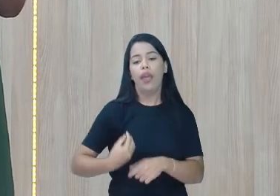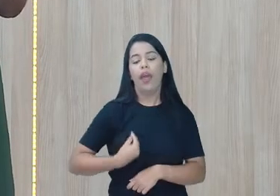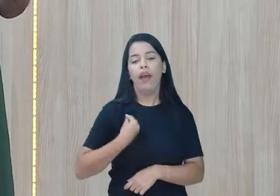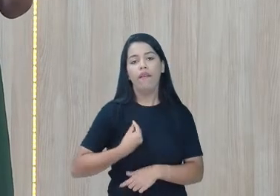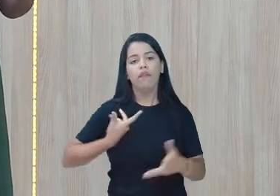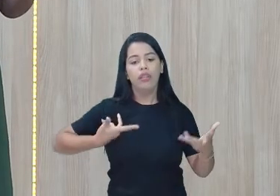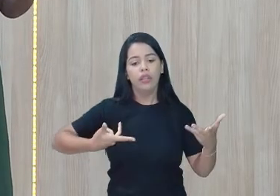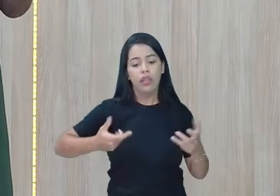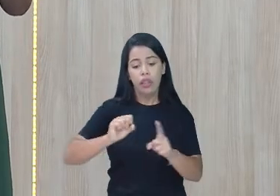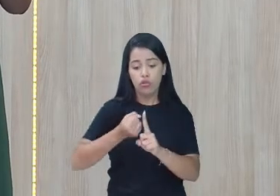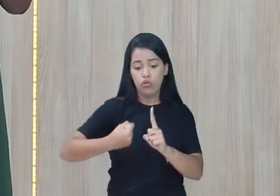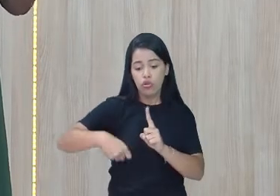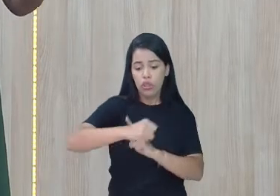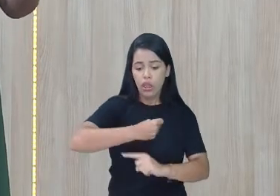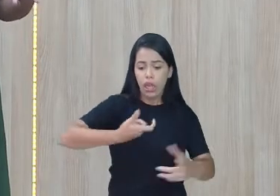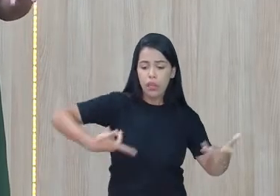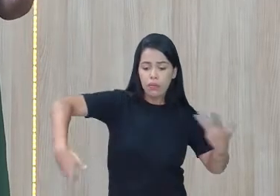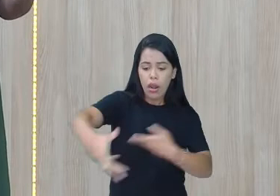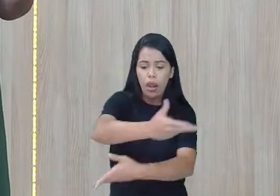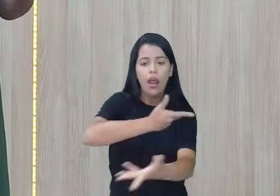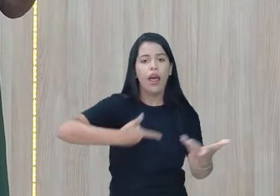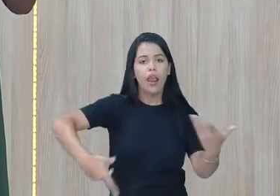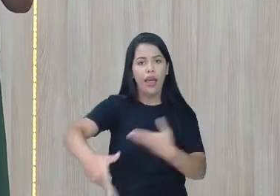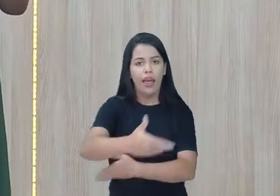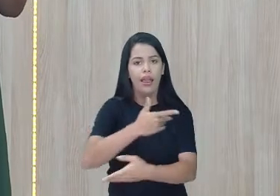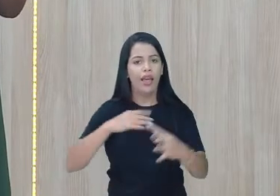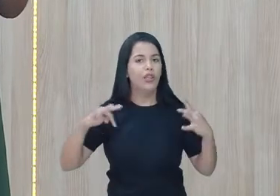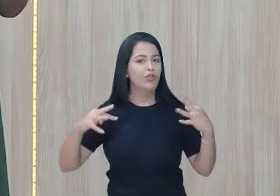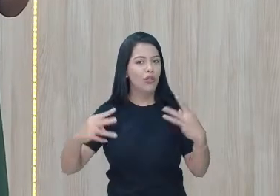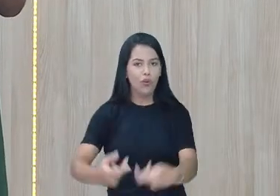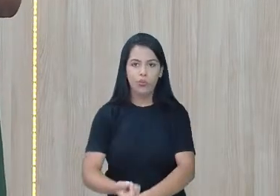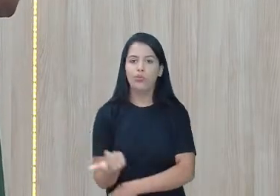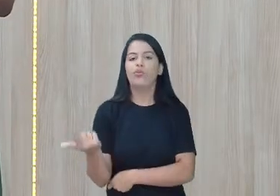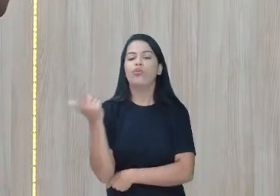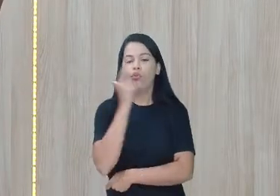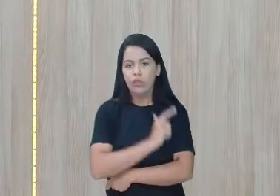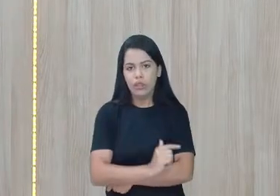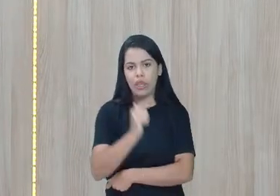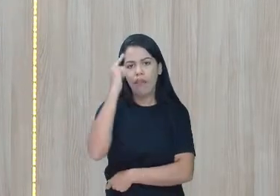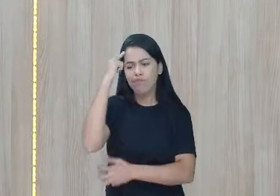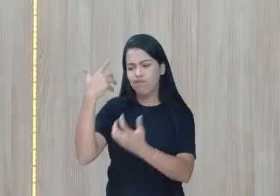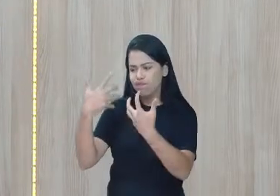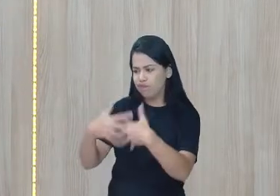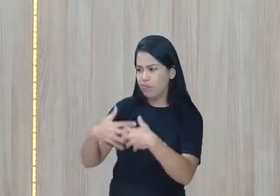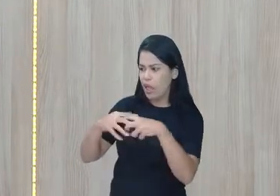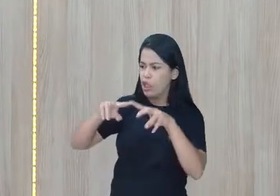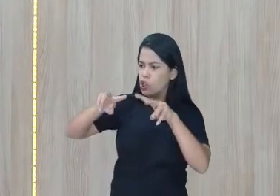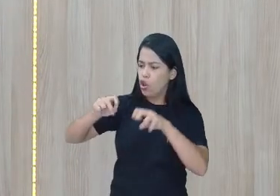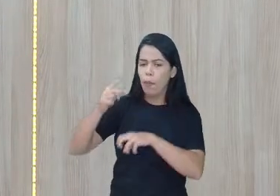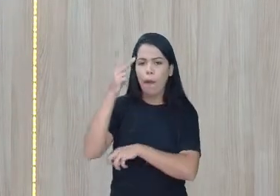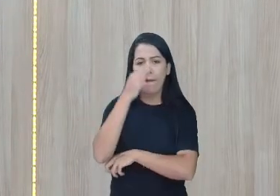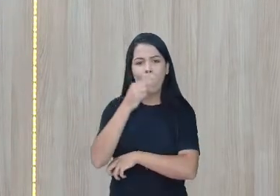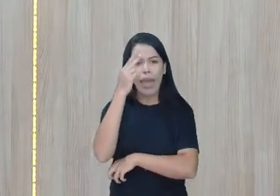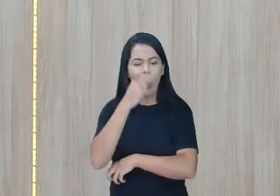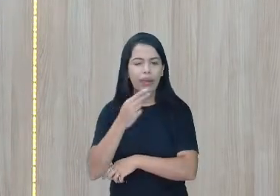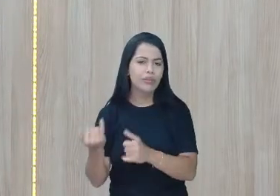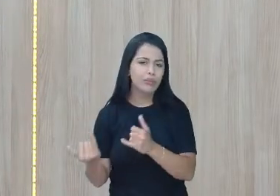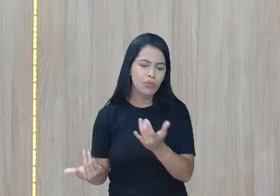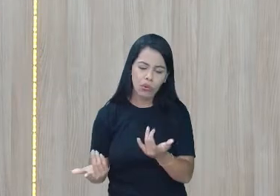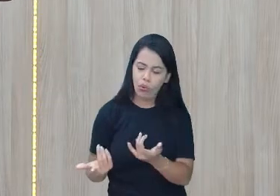vida social circule, né, que todo mundo consiga pensar sobre um mesmo assunto, sobre o mesmo